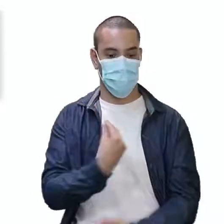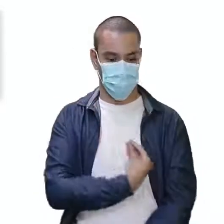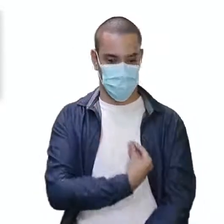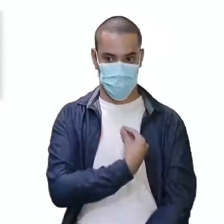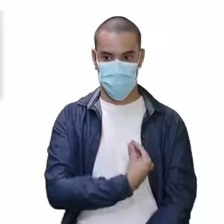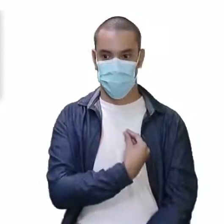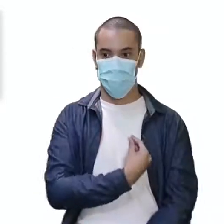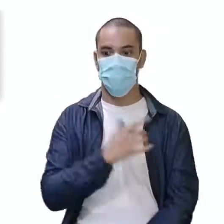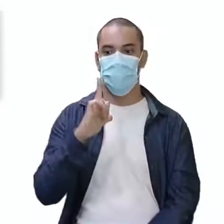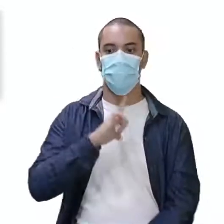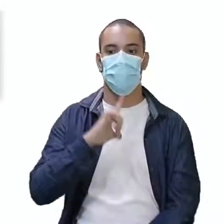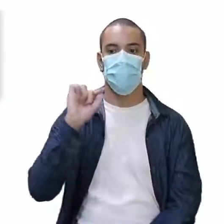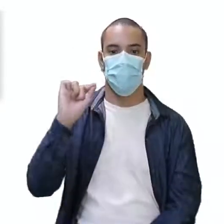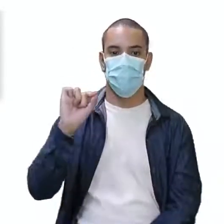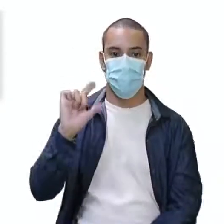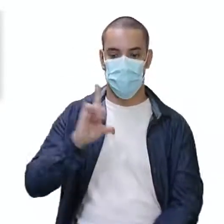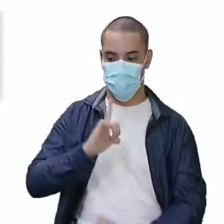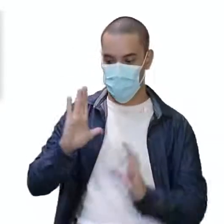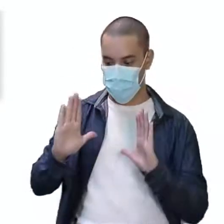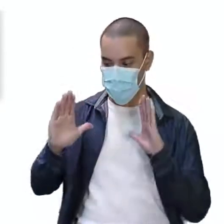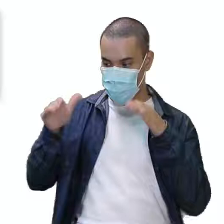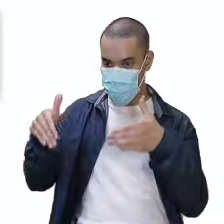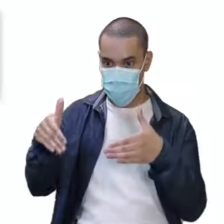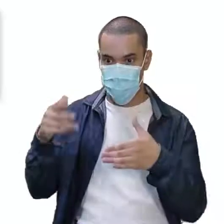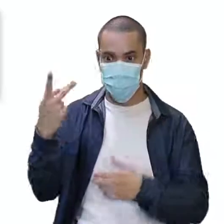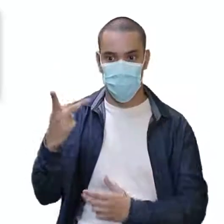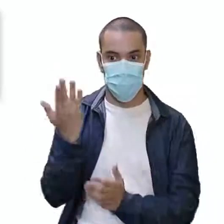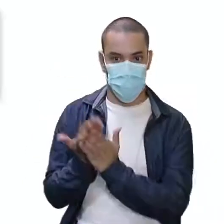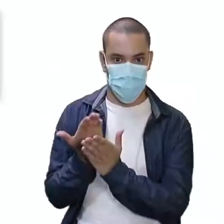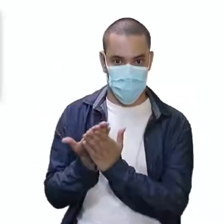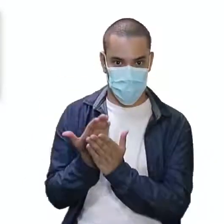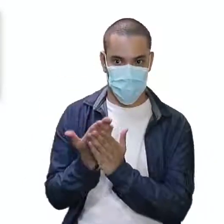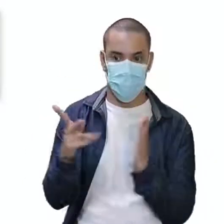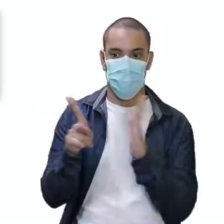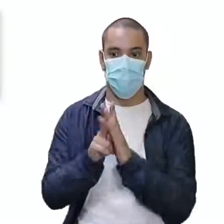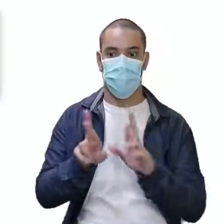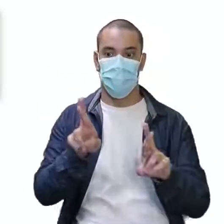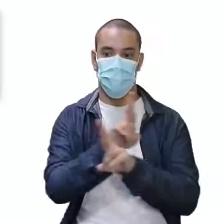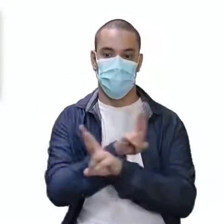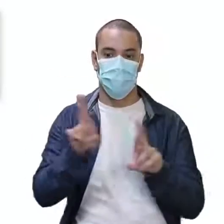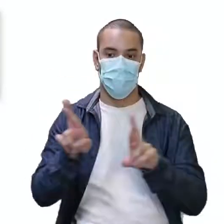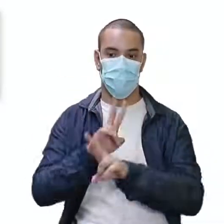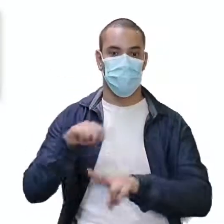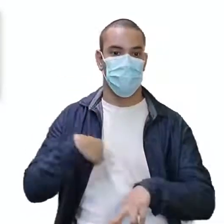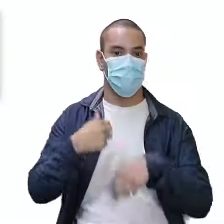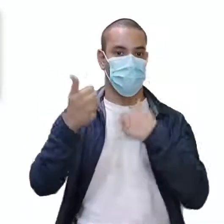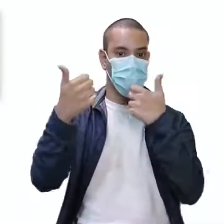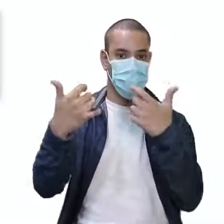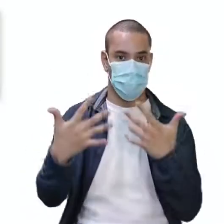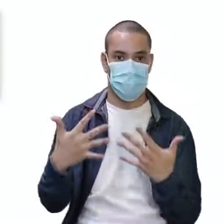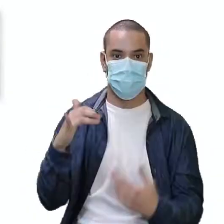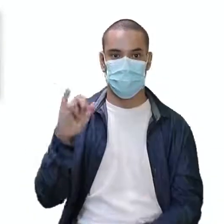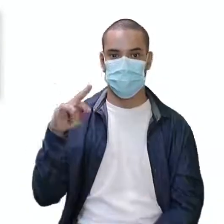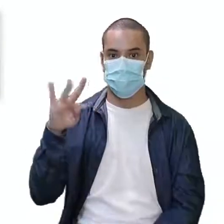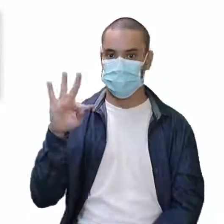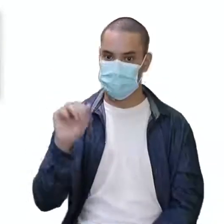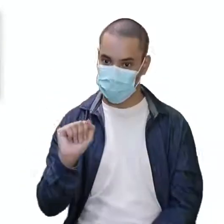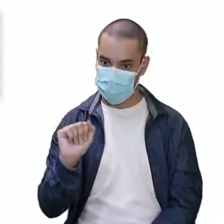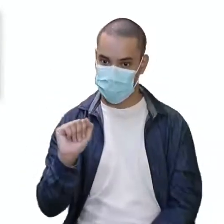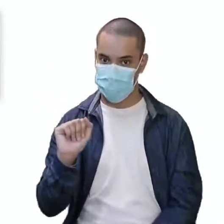vivos. Aí a gente vai ter um foco nessa aula dessas relações que a gente chama de